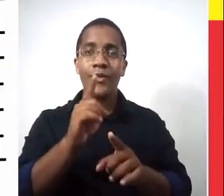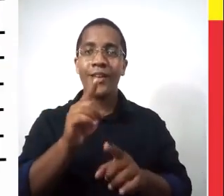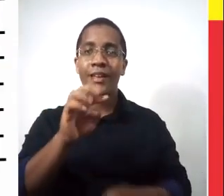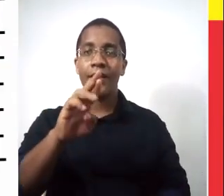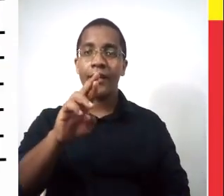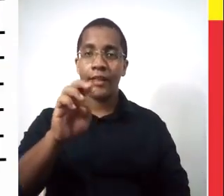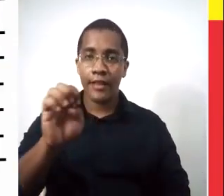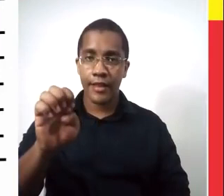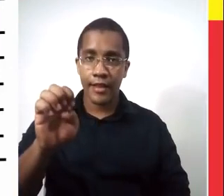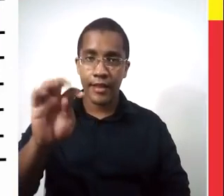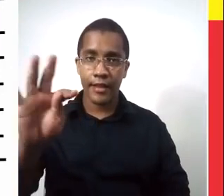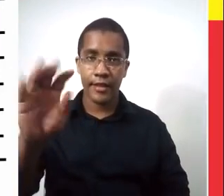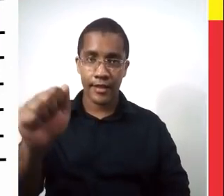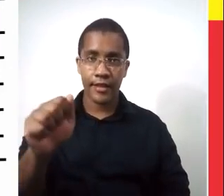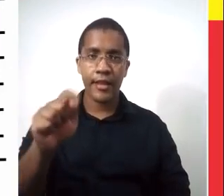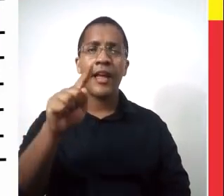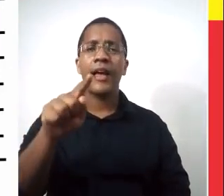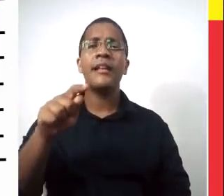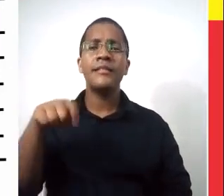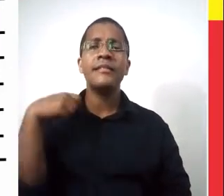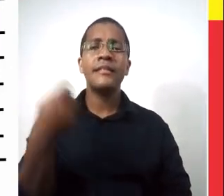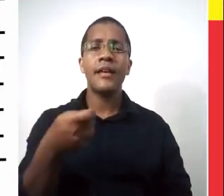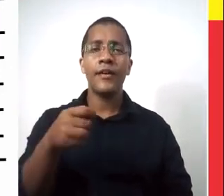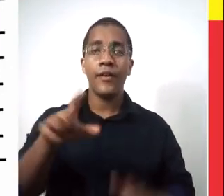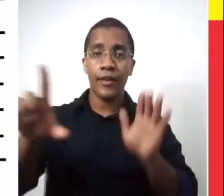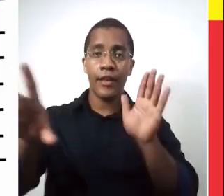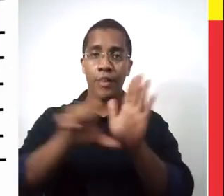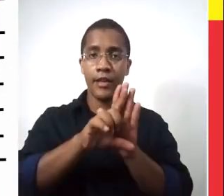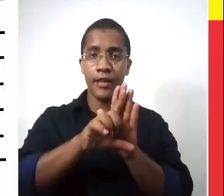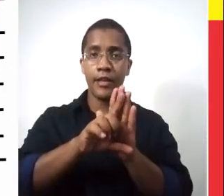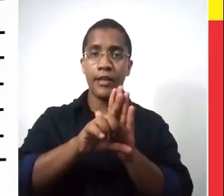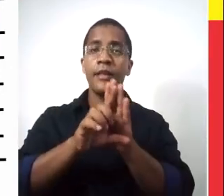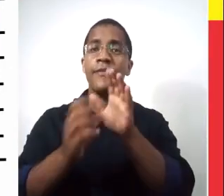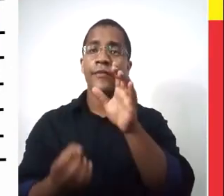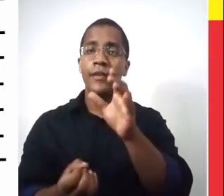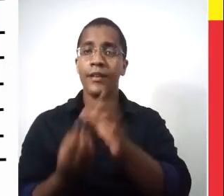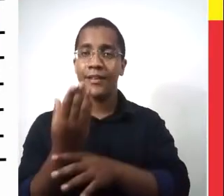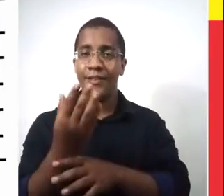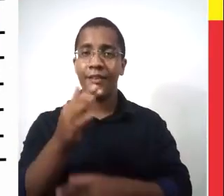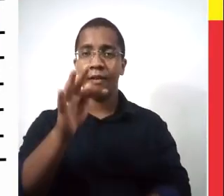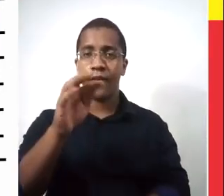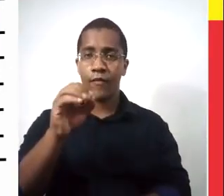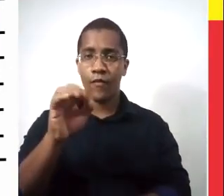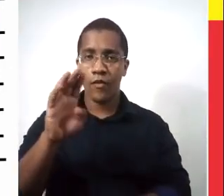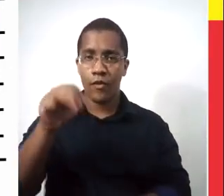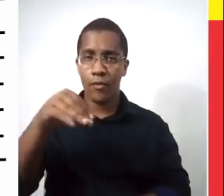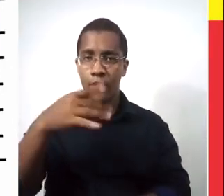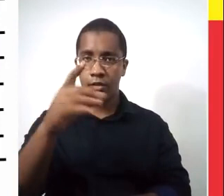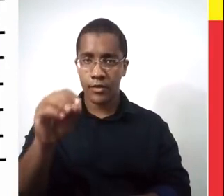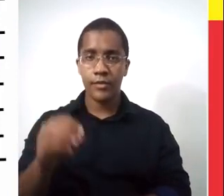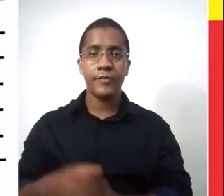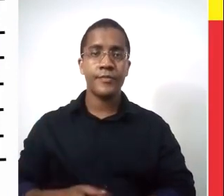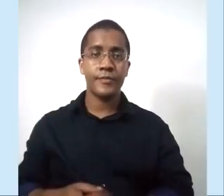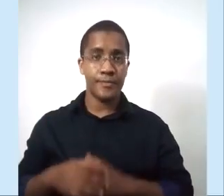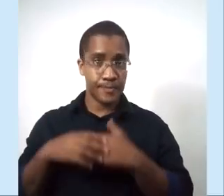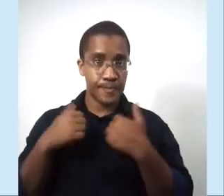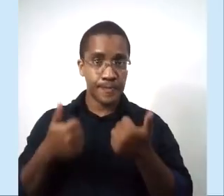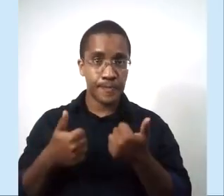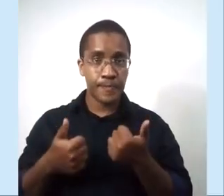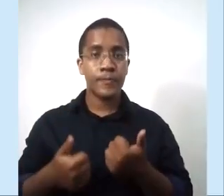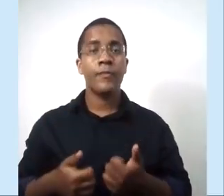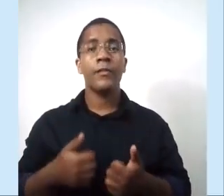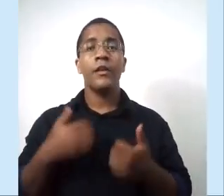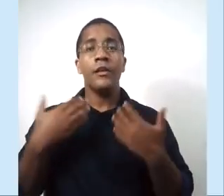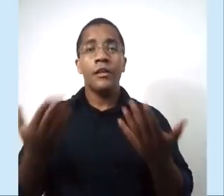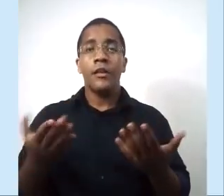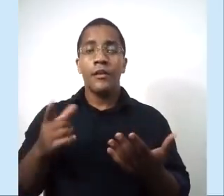Então, essa reta é a lei de formação dela, é a função do x menos 1. Ok?